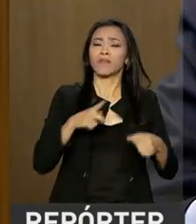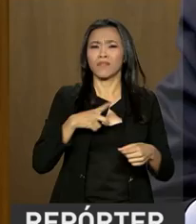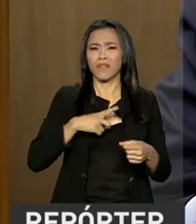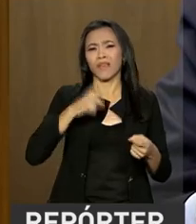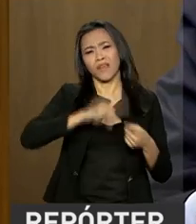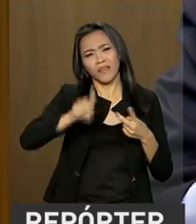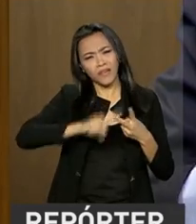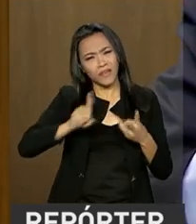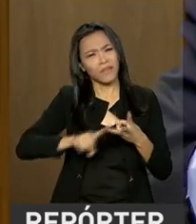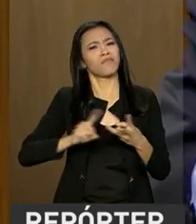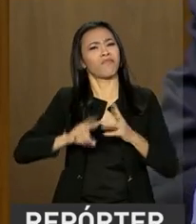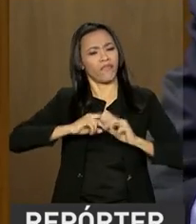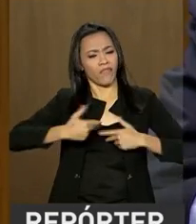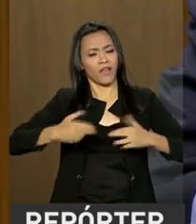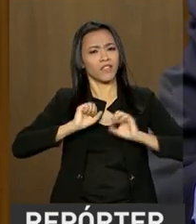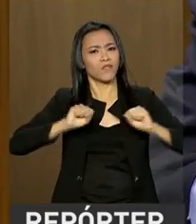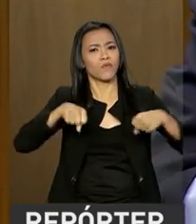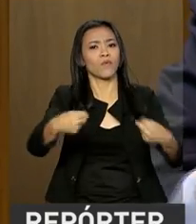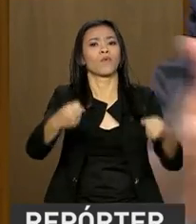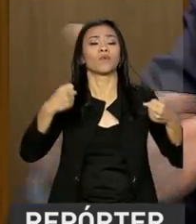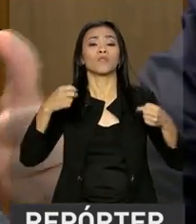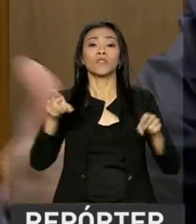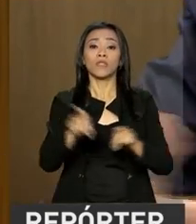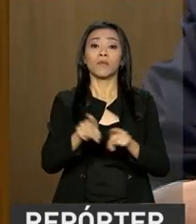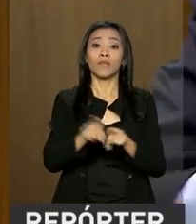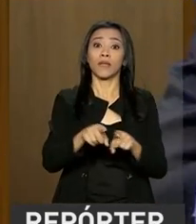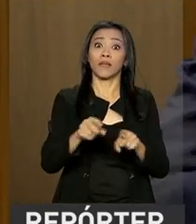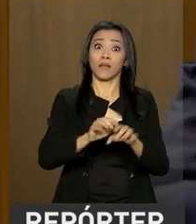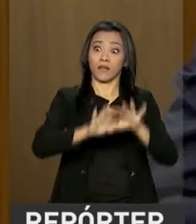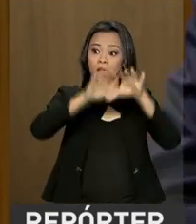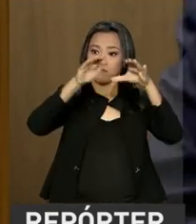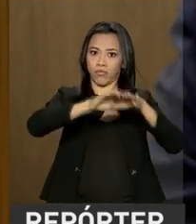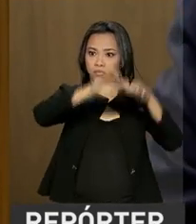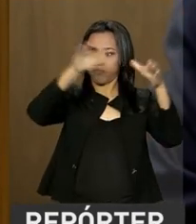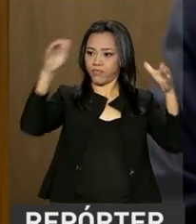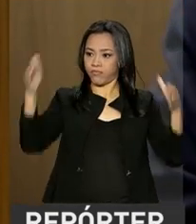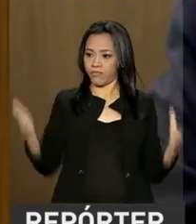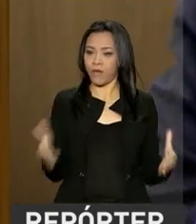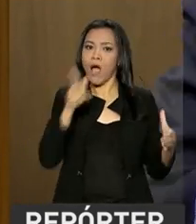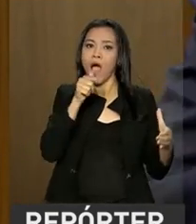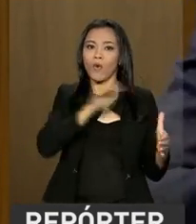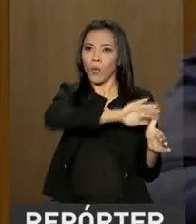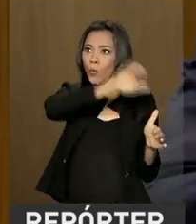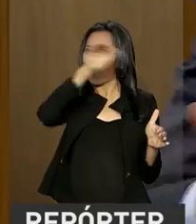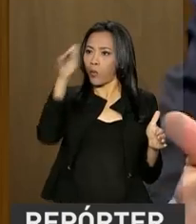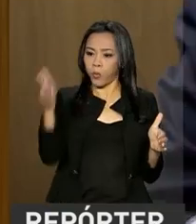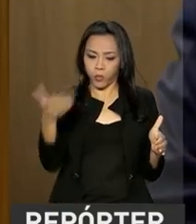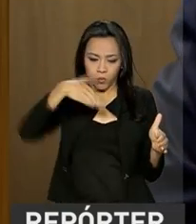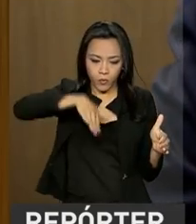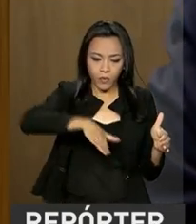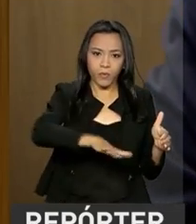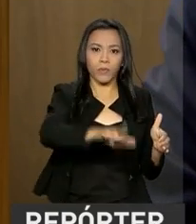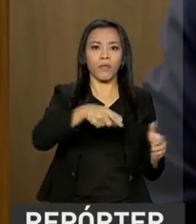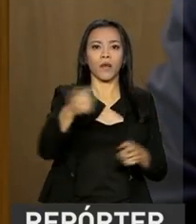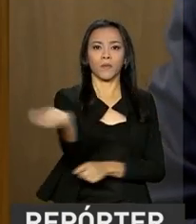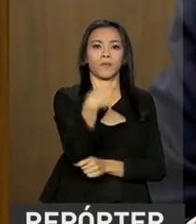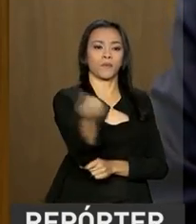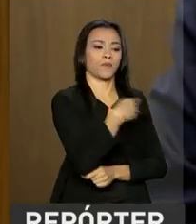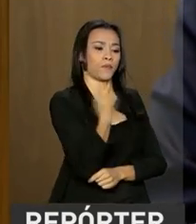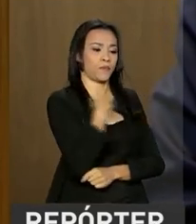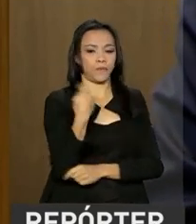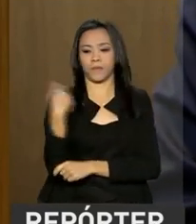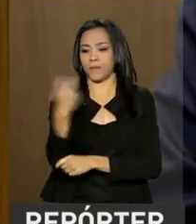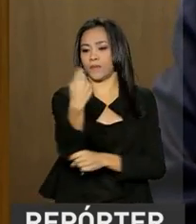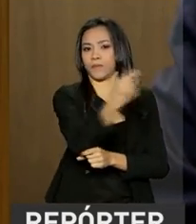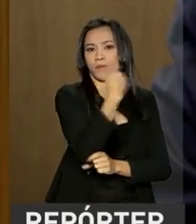esforço grande cisternas inclusive para produção grandes cisternas para ah irrigar pequenas propriedades então há um